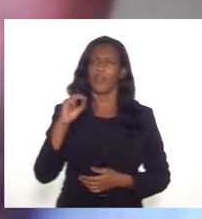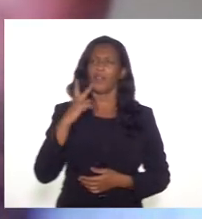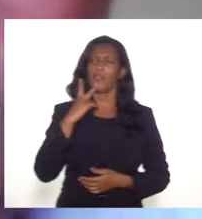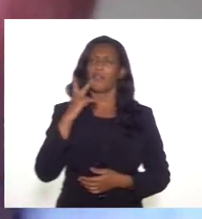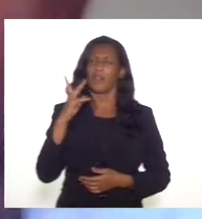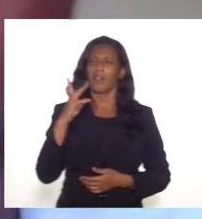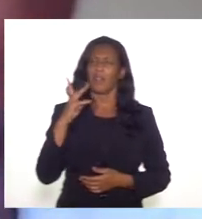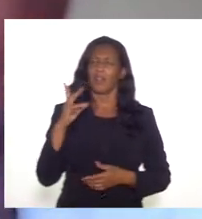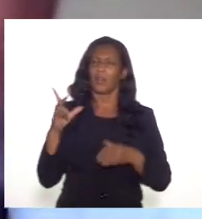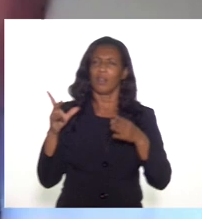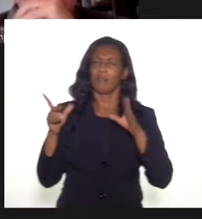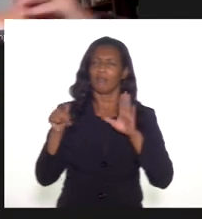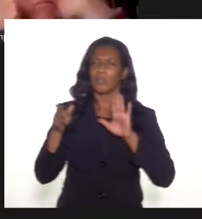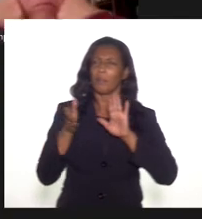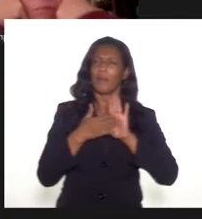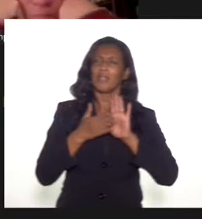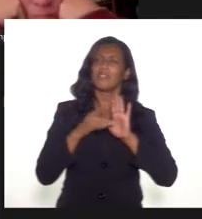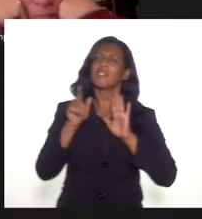parecer da Comissão de Educação, por favor.